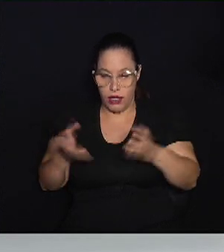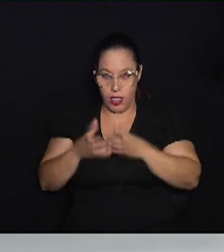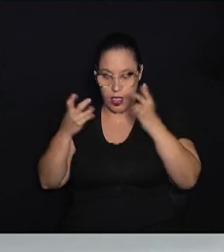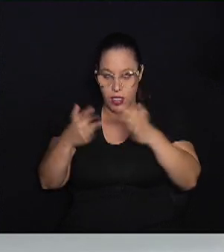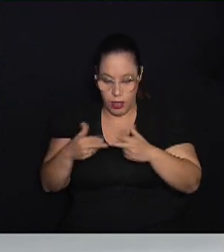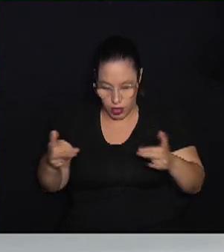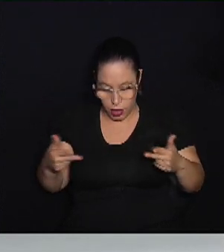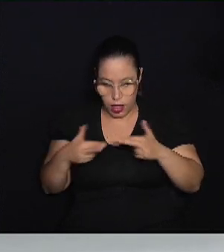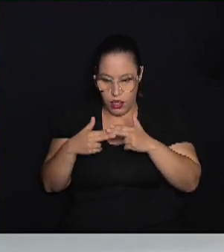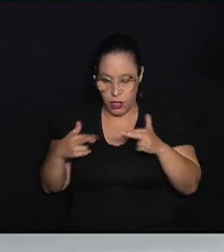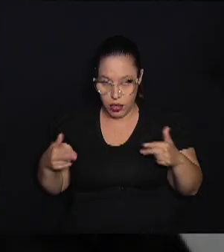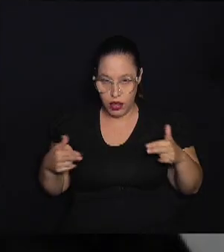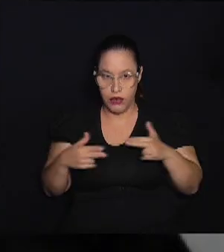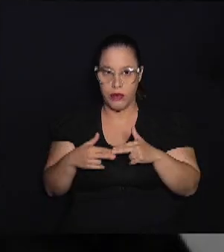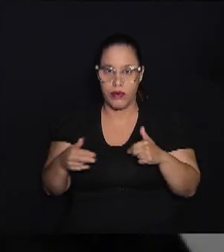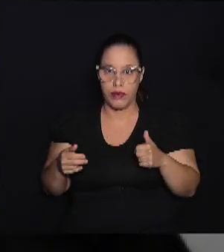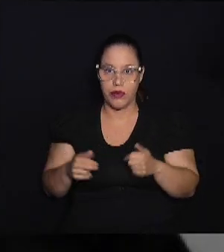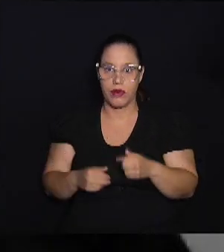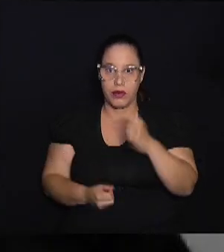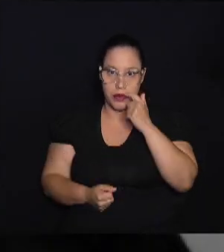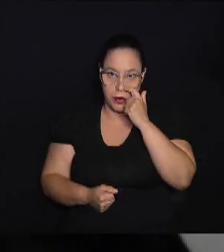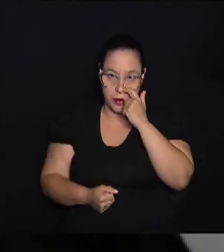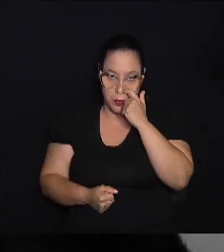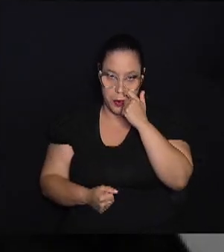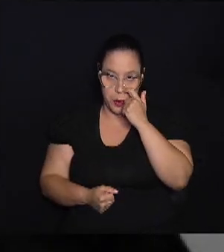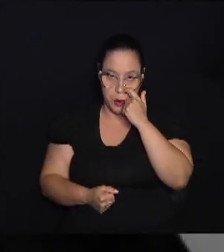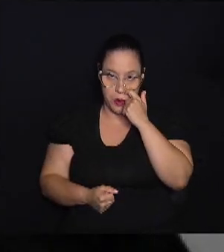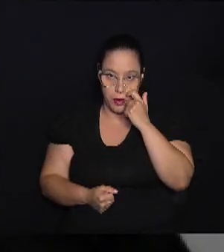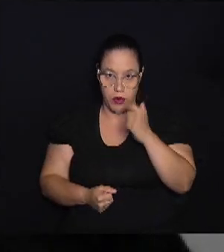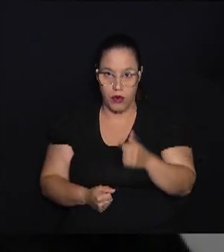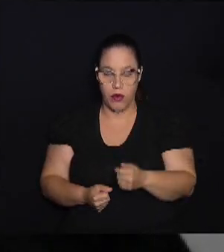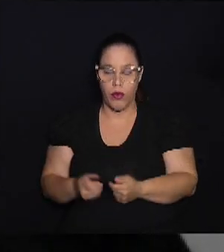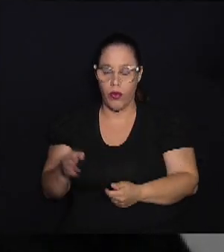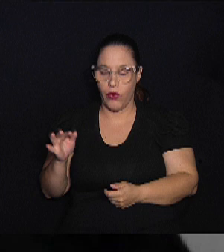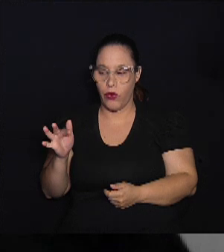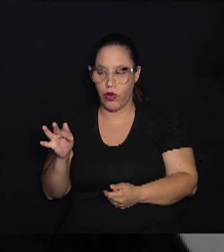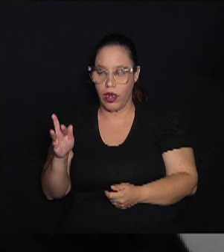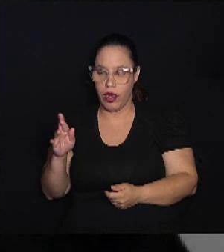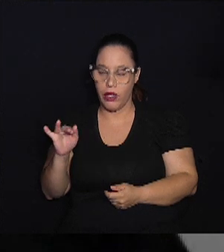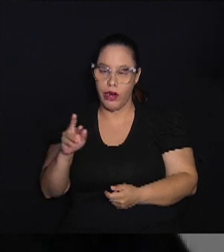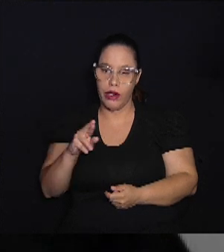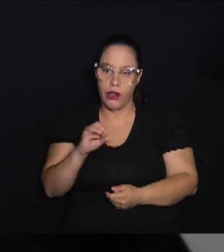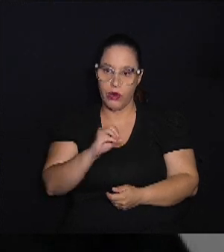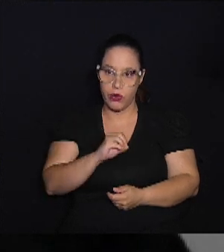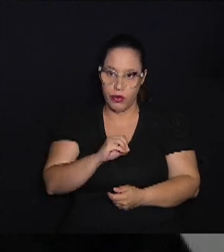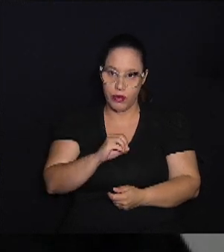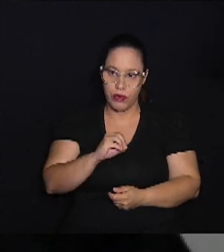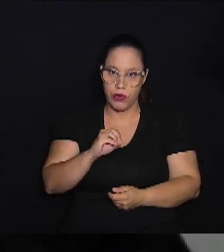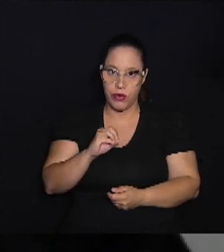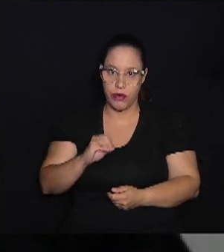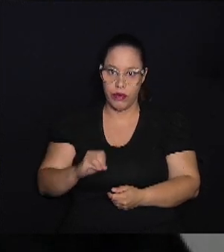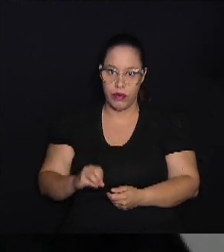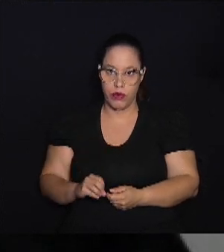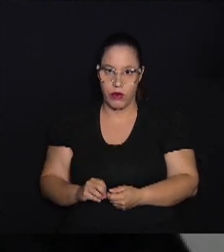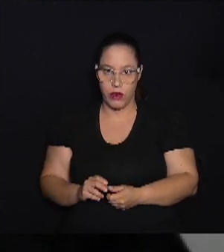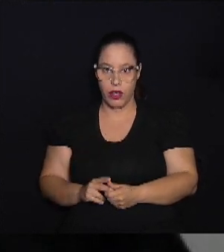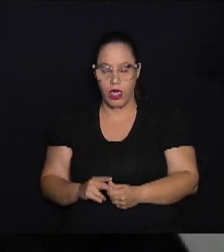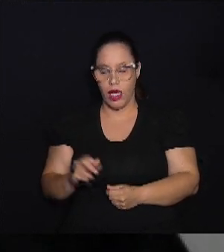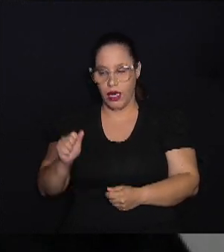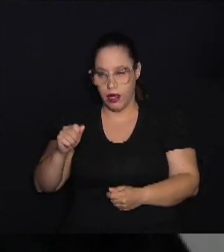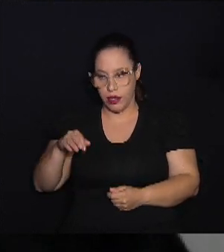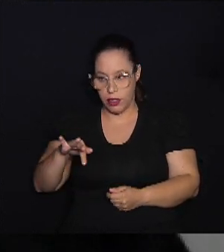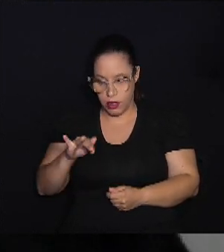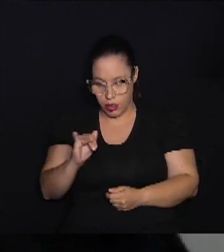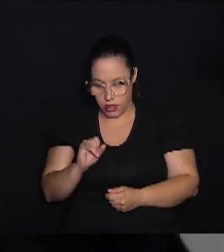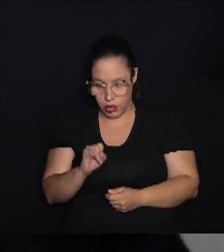variada, mas essa classe de vegetais tem um maior teor de ferro e de alguns antioxidantes,